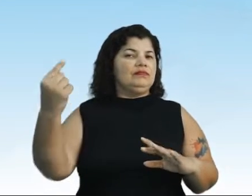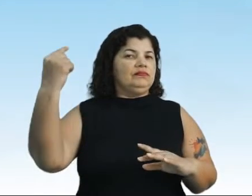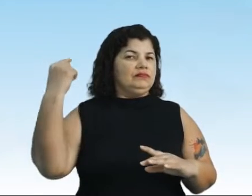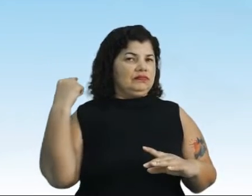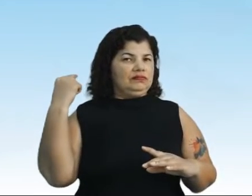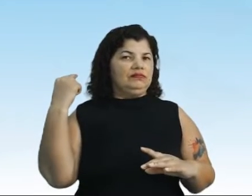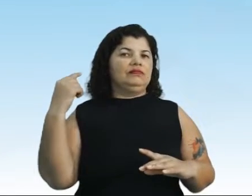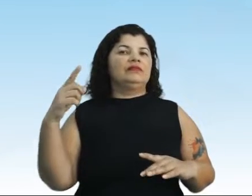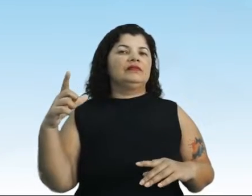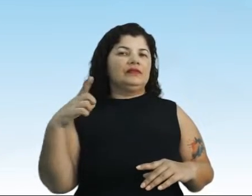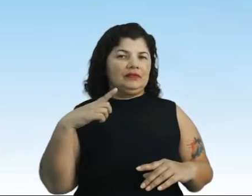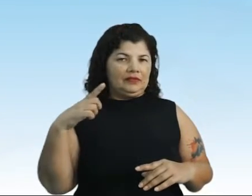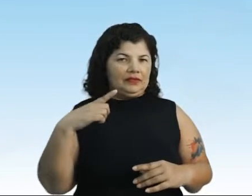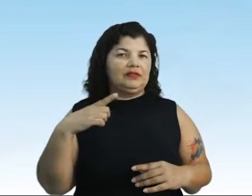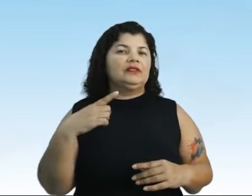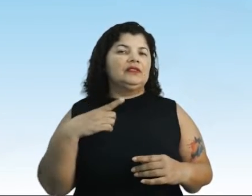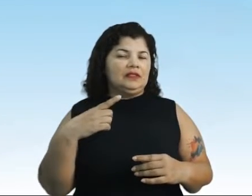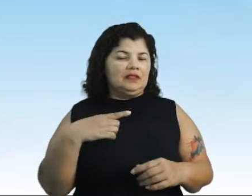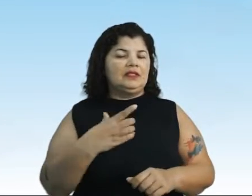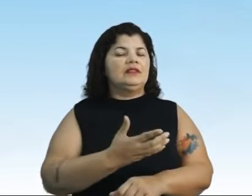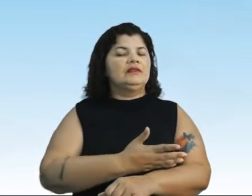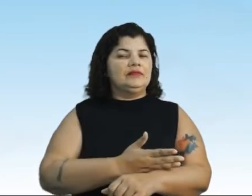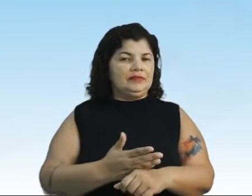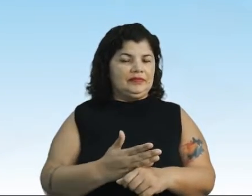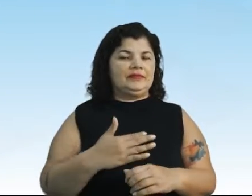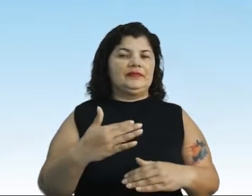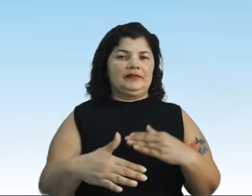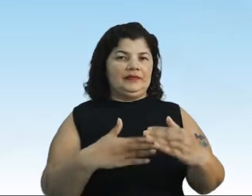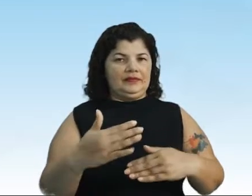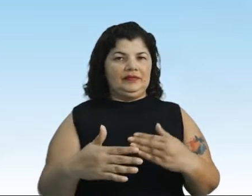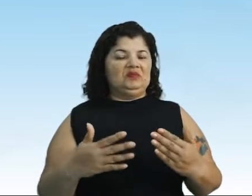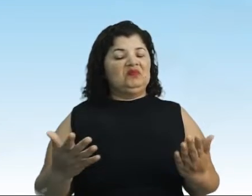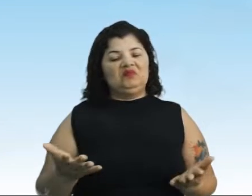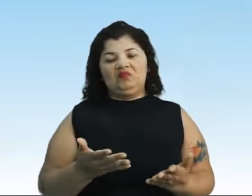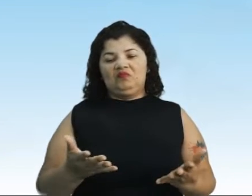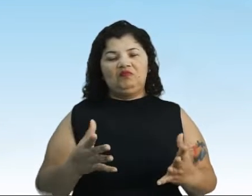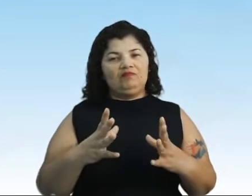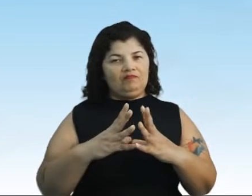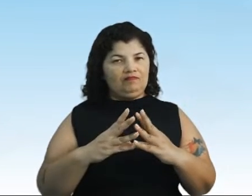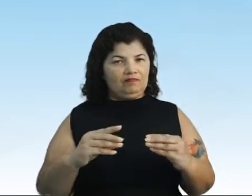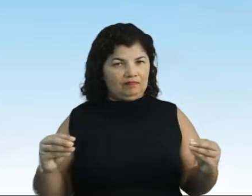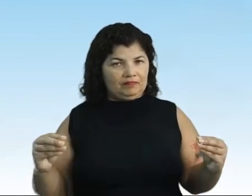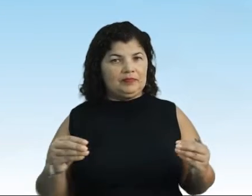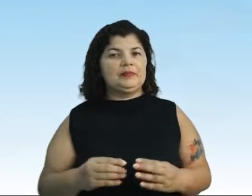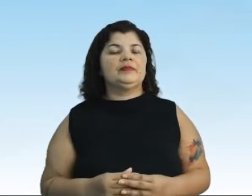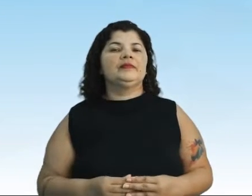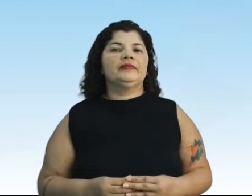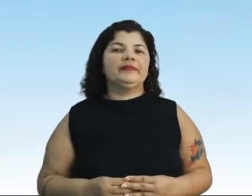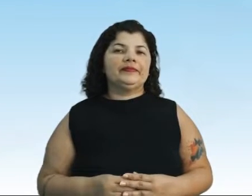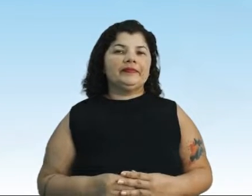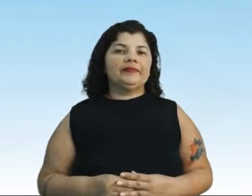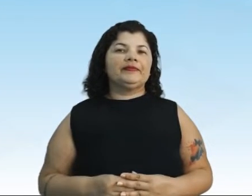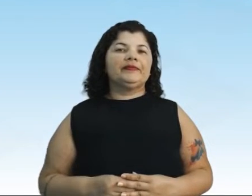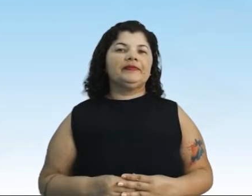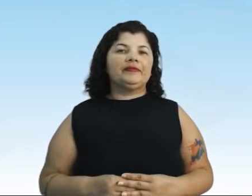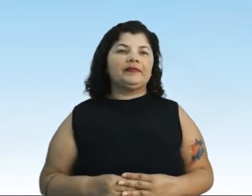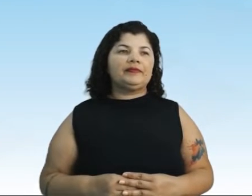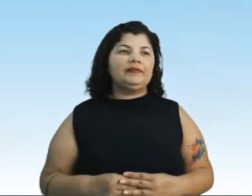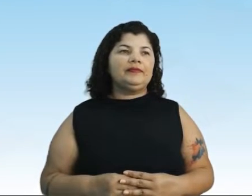passado ela tinha essa habilidade desenvolvida e que hoje ela não tem mais, ok? Então, vamos